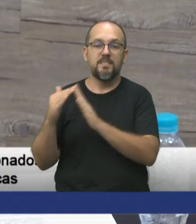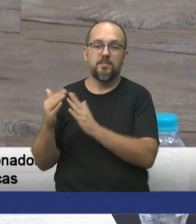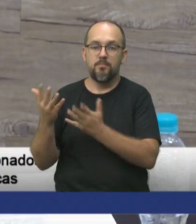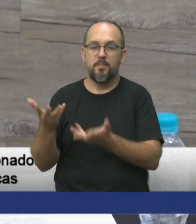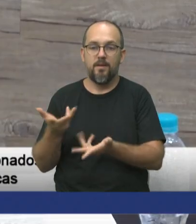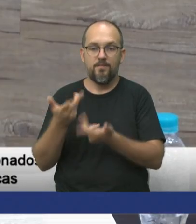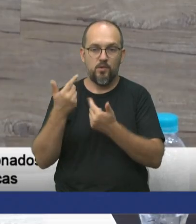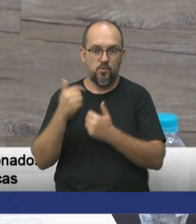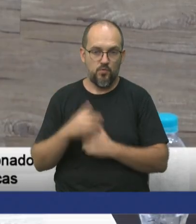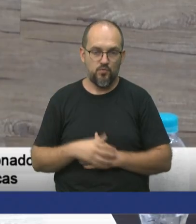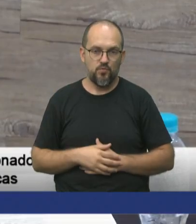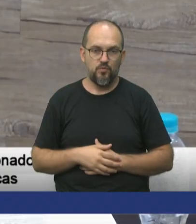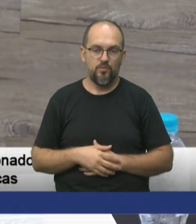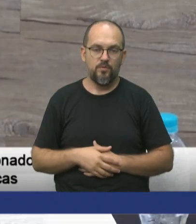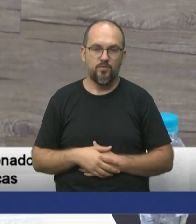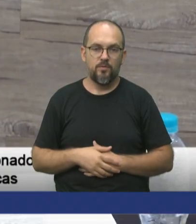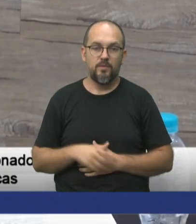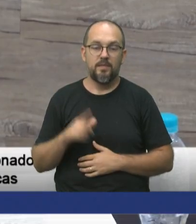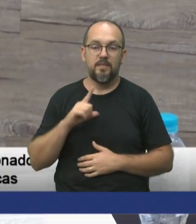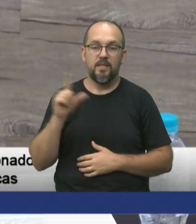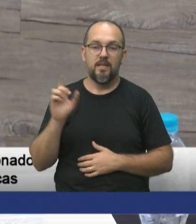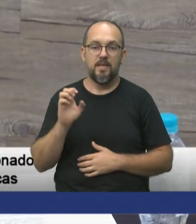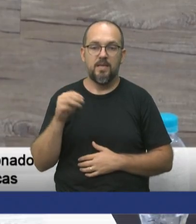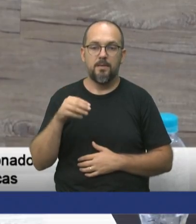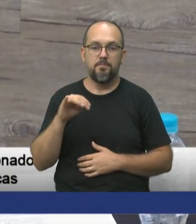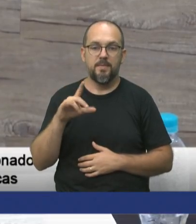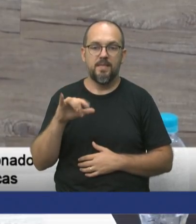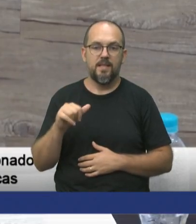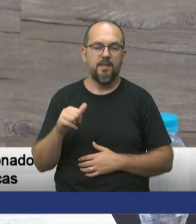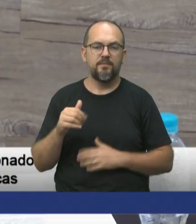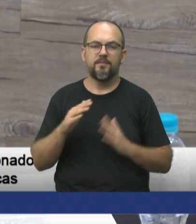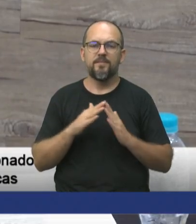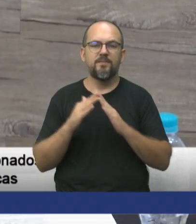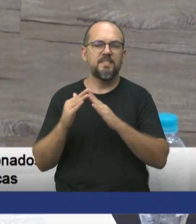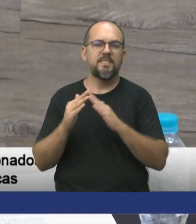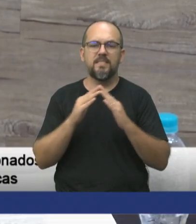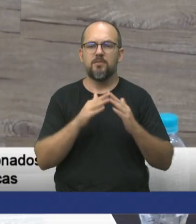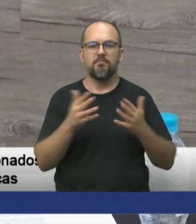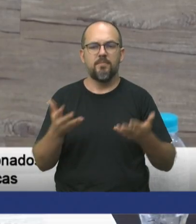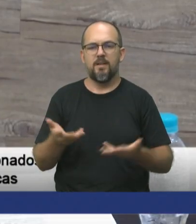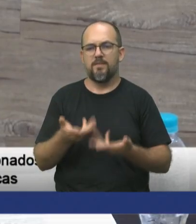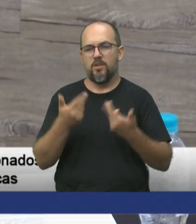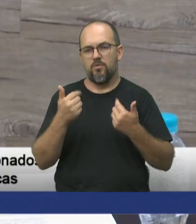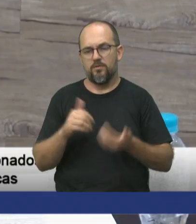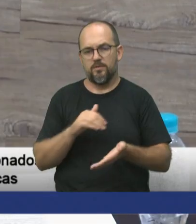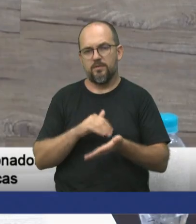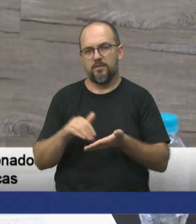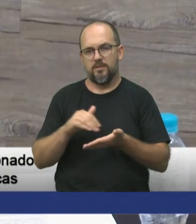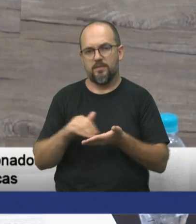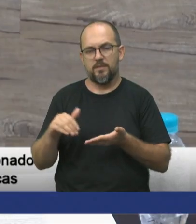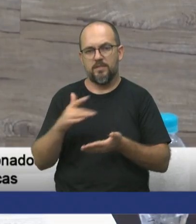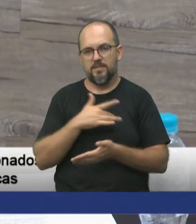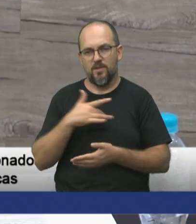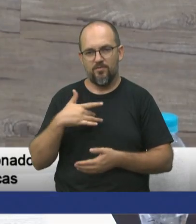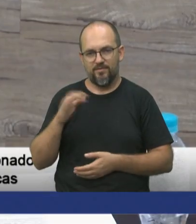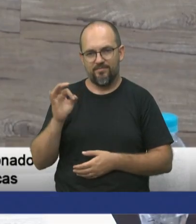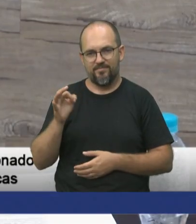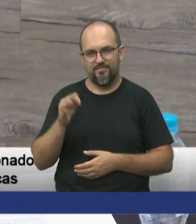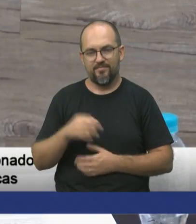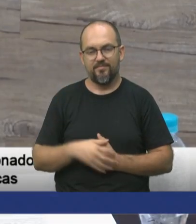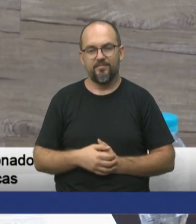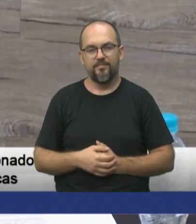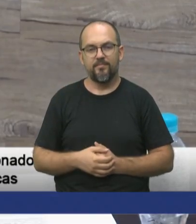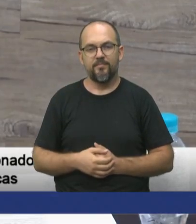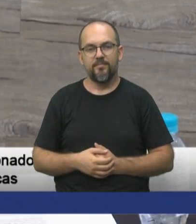Gra? A gente tem lá no Emília vizinhos maravilhosos, da Secretaria de Saúde, inclusive, viu, doutora?